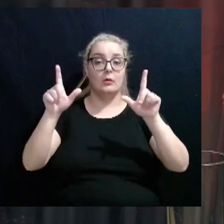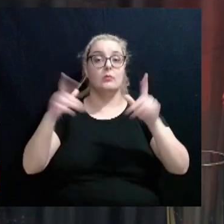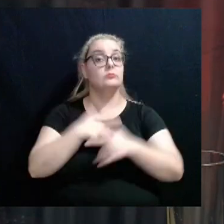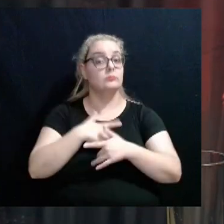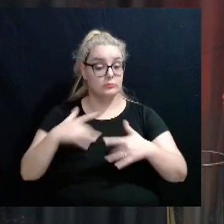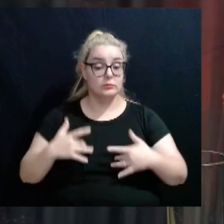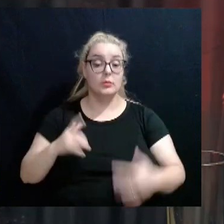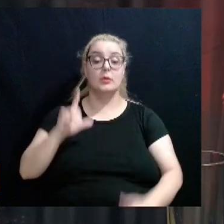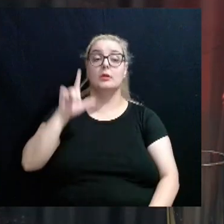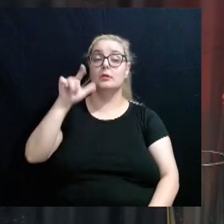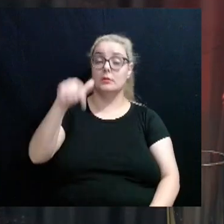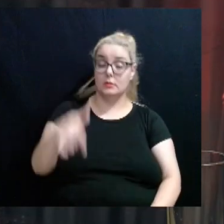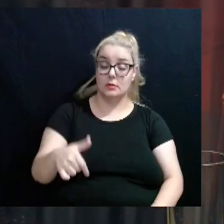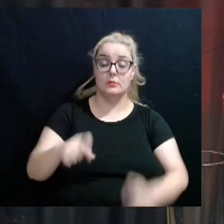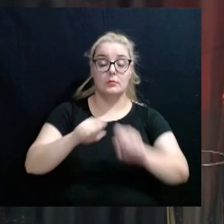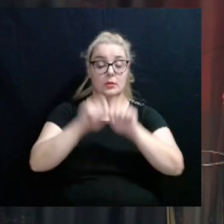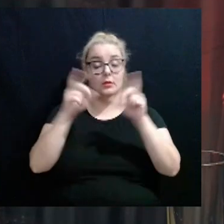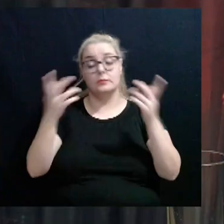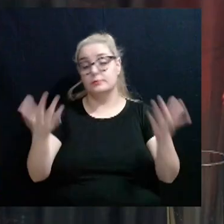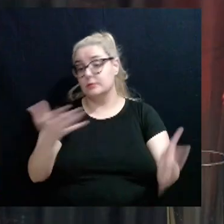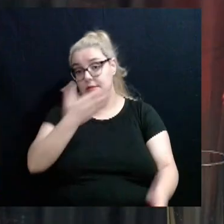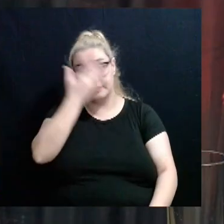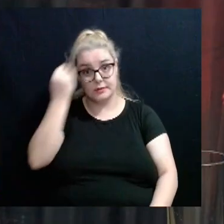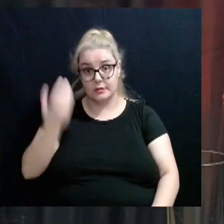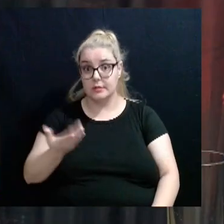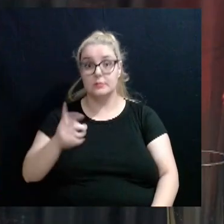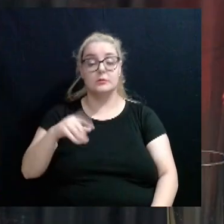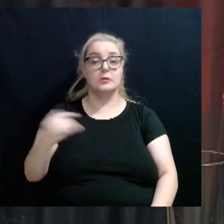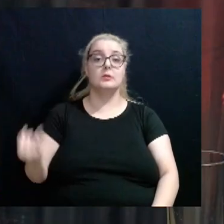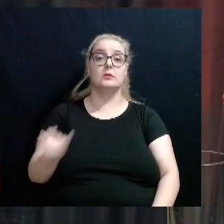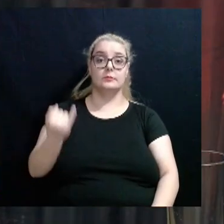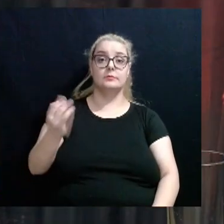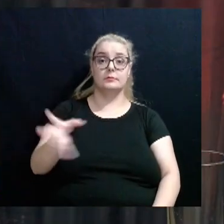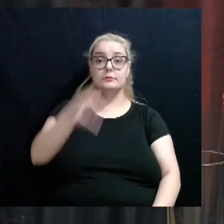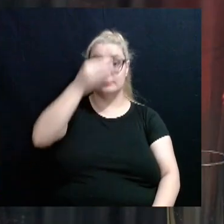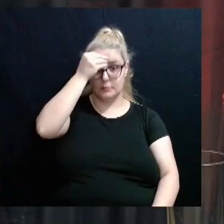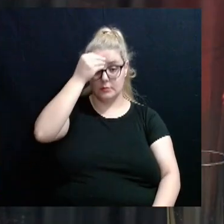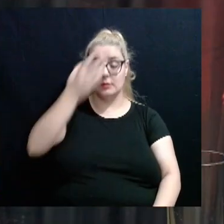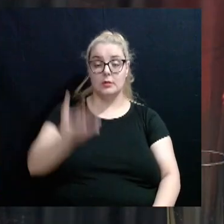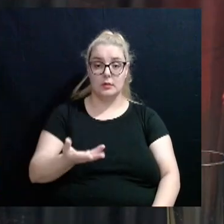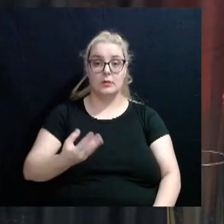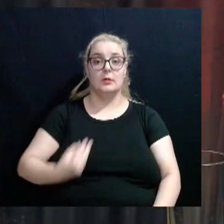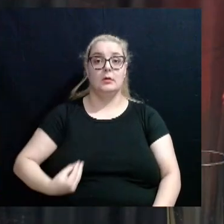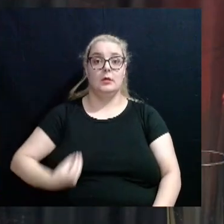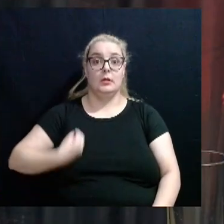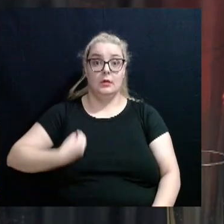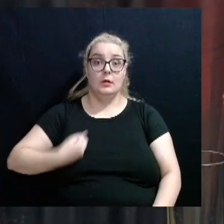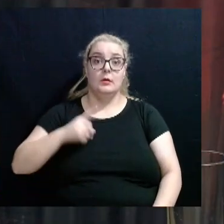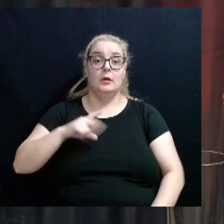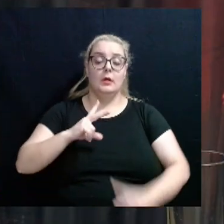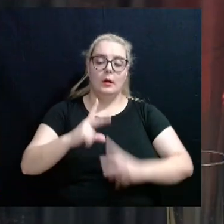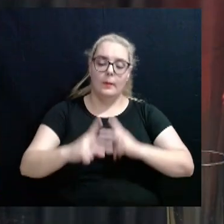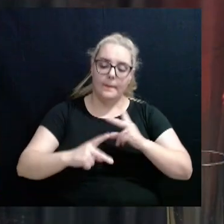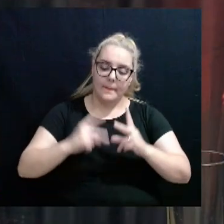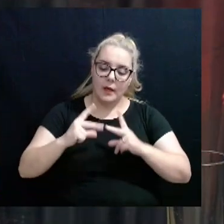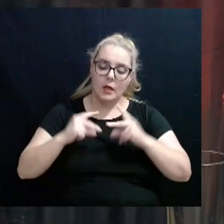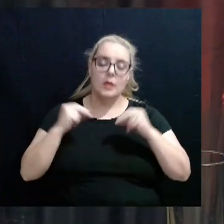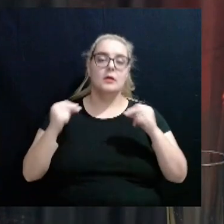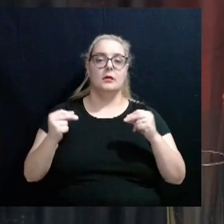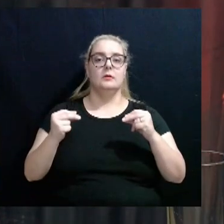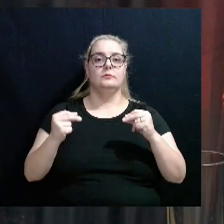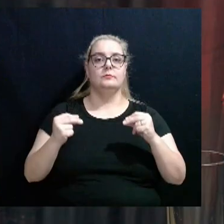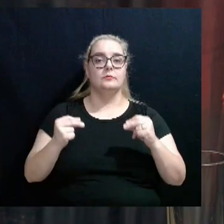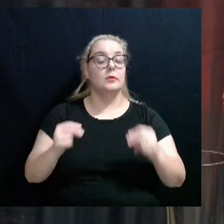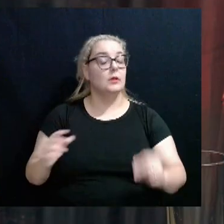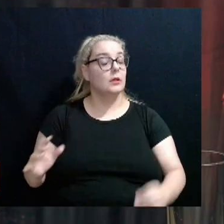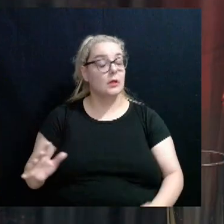que acordamos. É importante que a gente tenha isso em mente, que a vida é um presente, e um presente muito caro, e